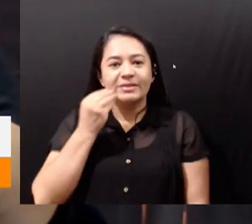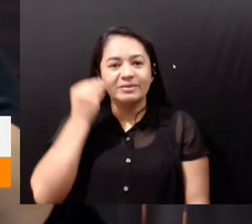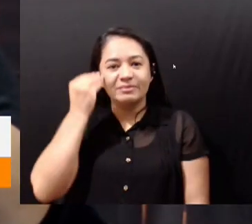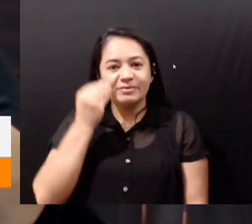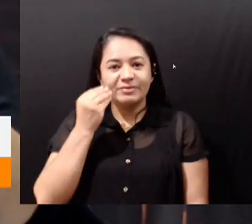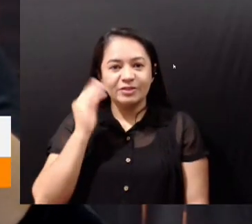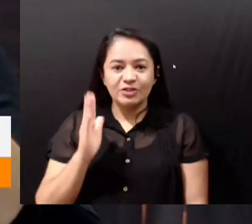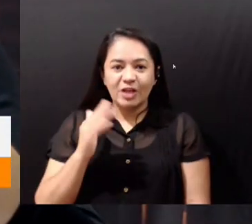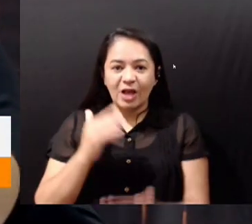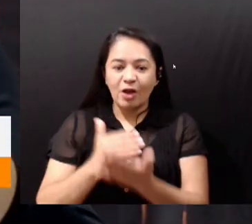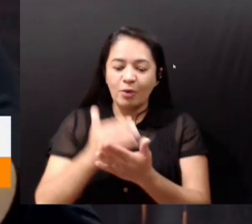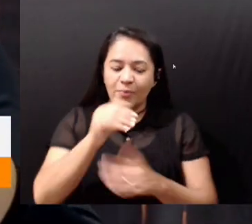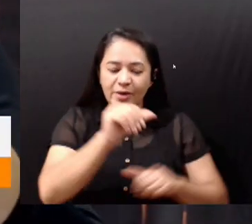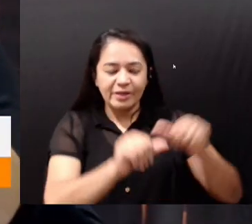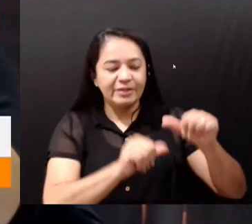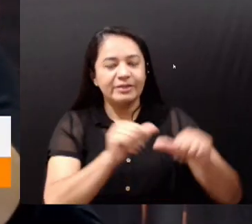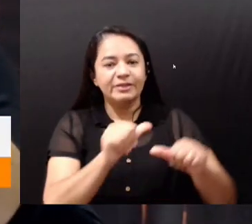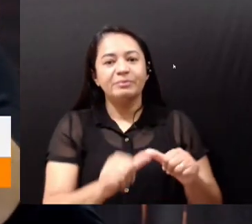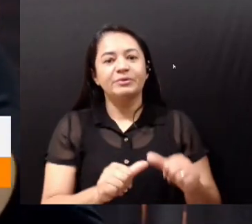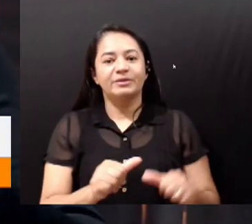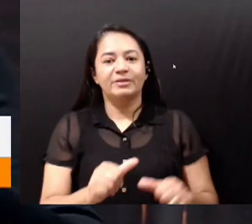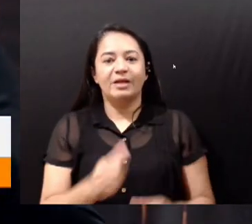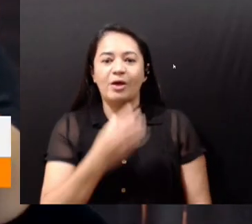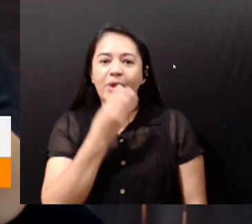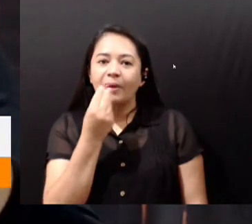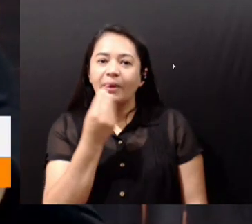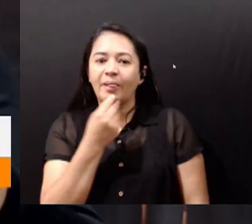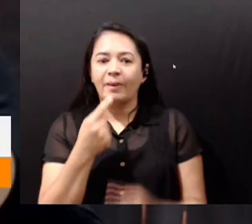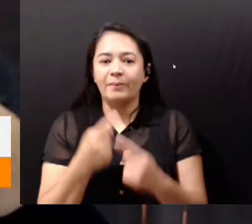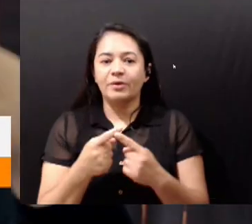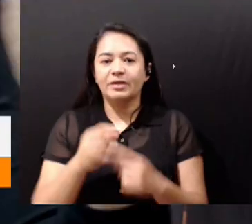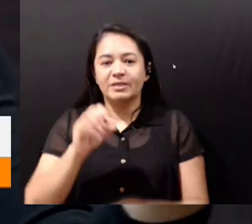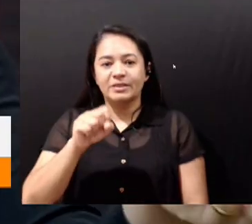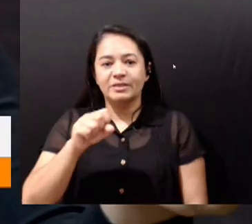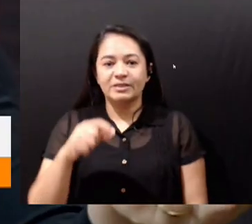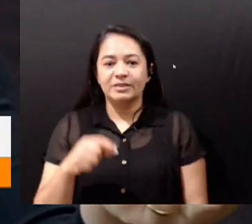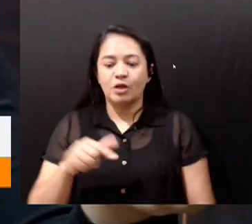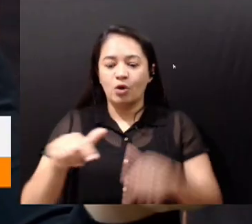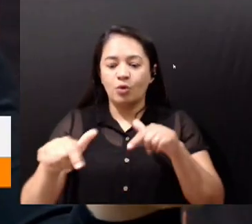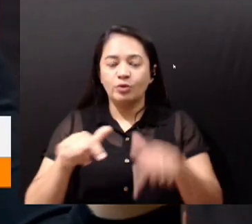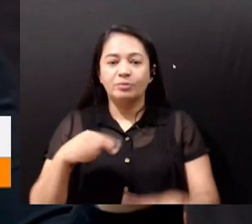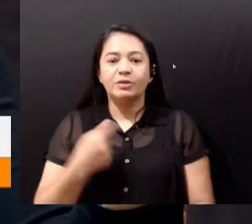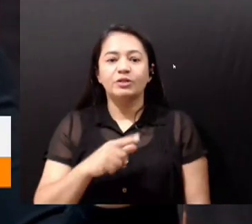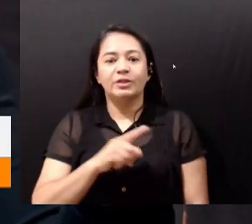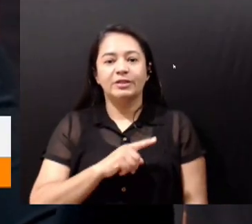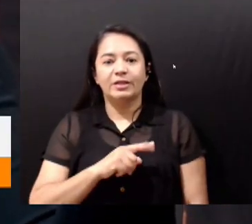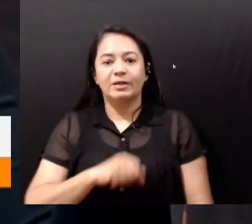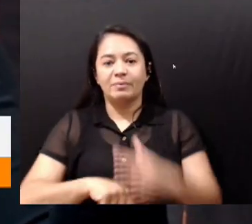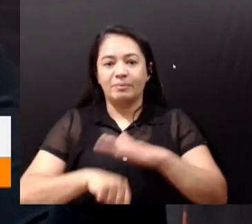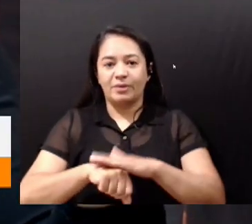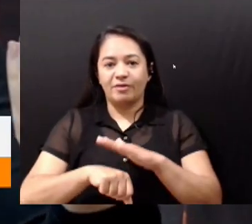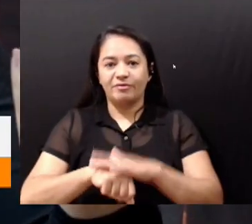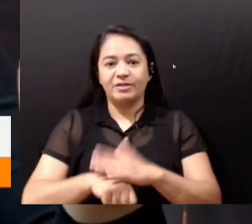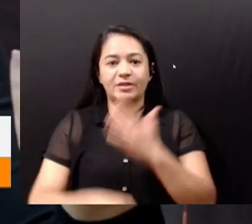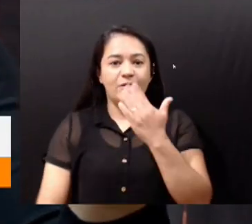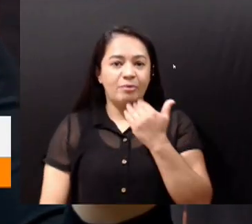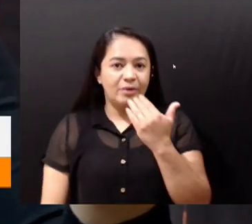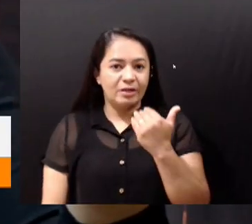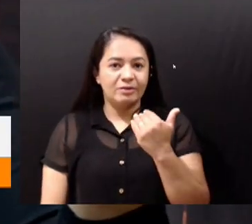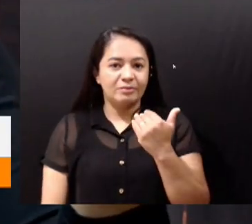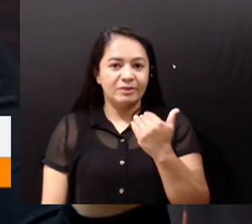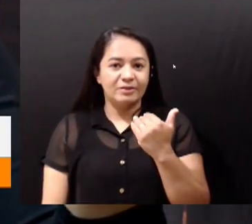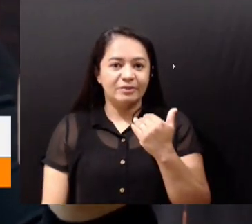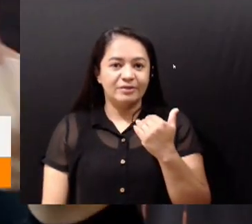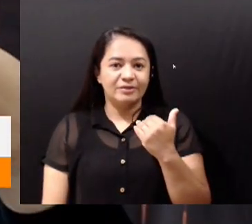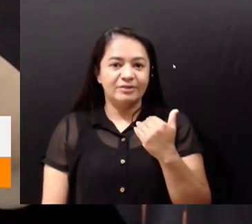mudar o paladar, porque tem sim, é que o mesmo trabalho que a gente tem para fazer uma alimentação, que a gente faz